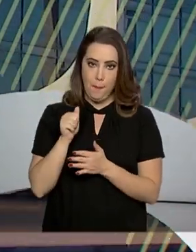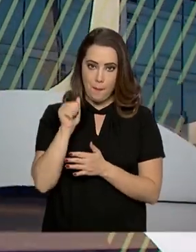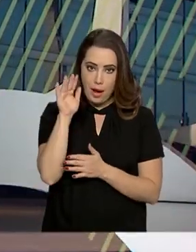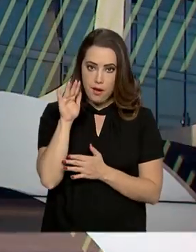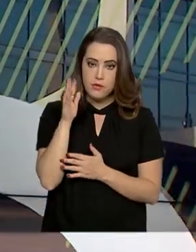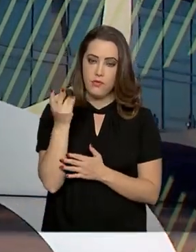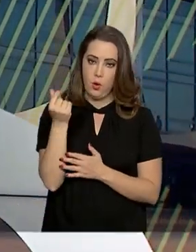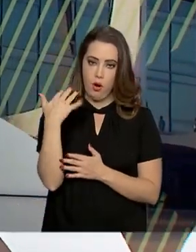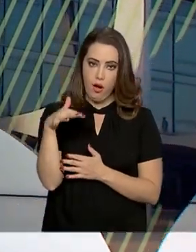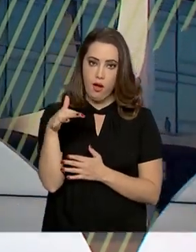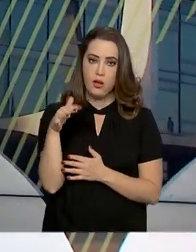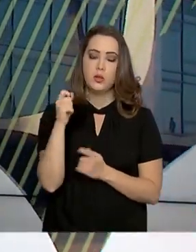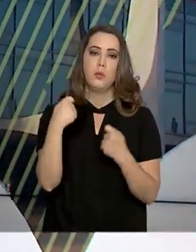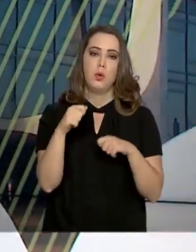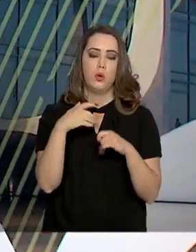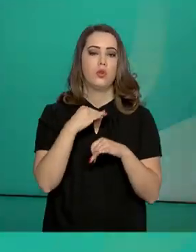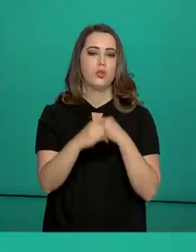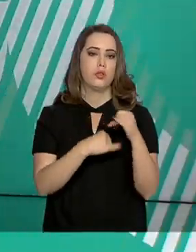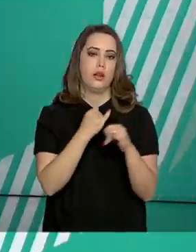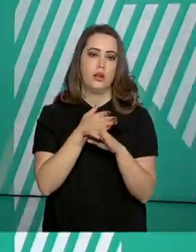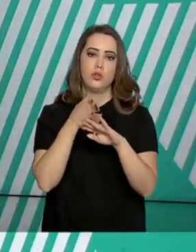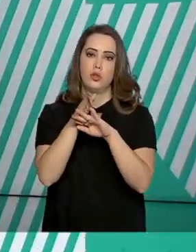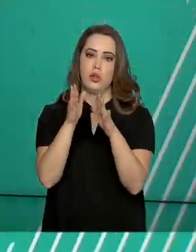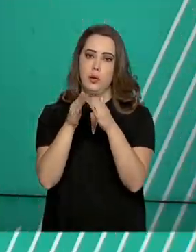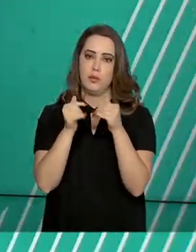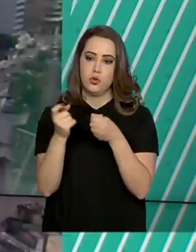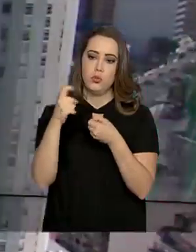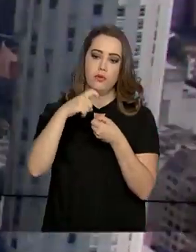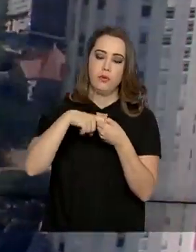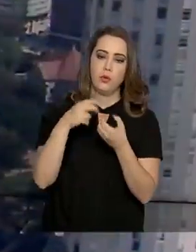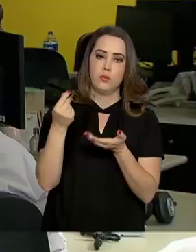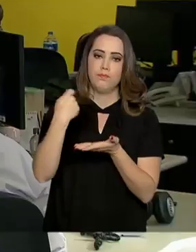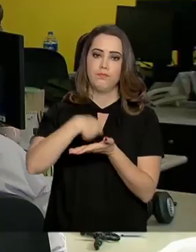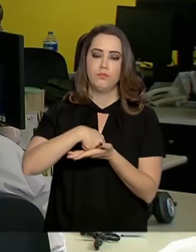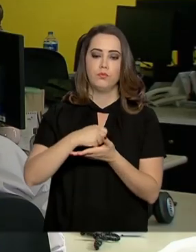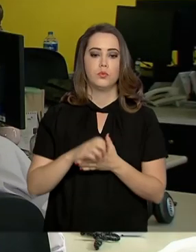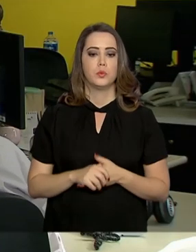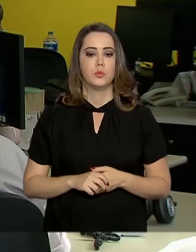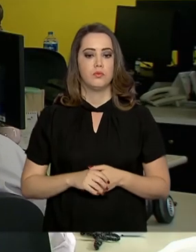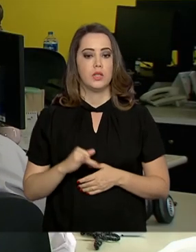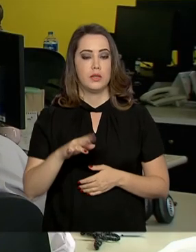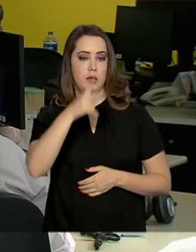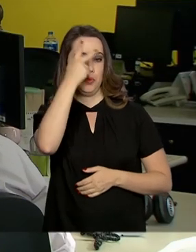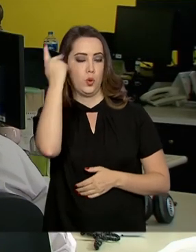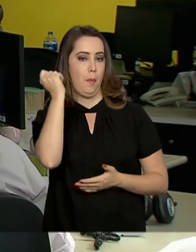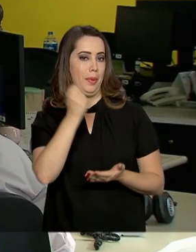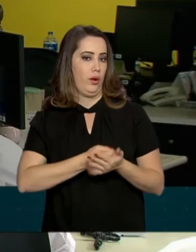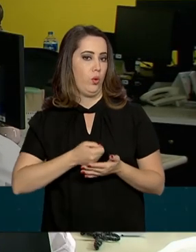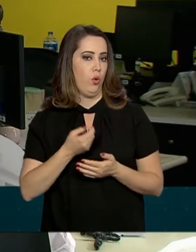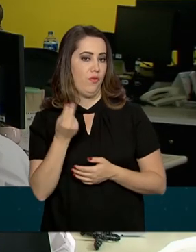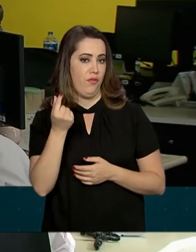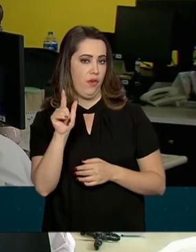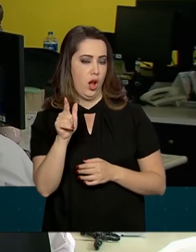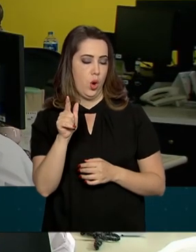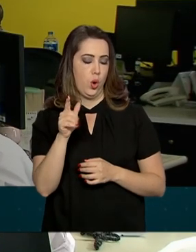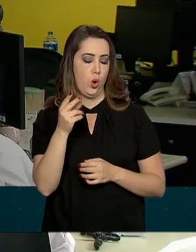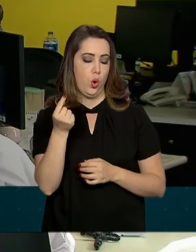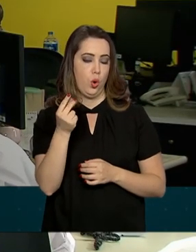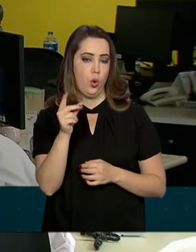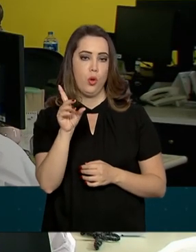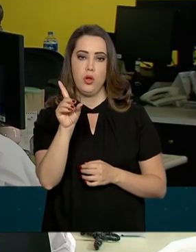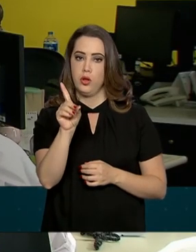feito pela internet. O repórter Tiago Pimenta tem os detalhes. Quem pagou a mais no seguro DPVAT, o seguro